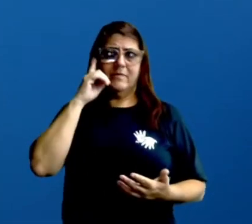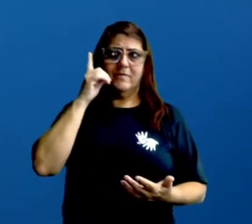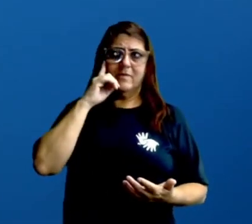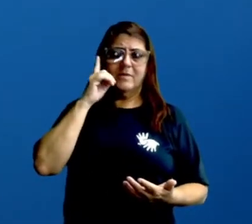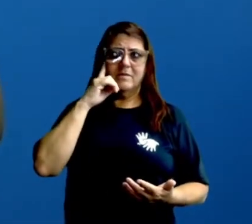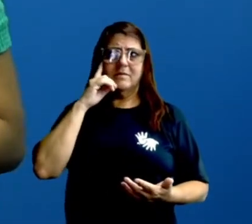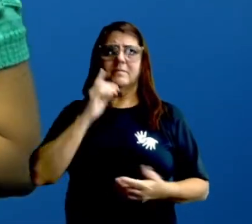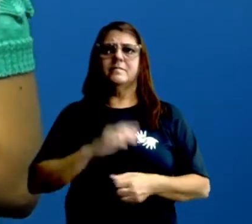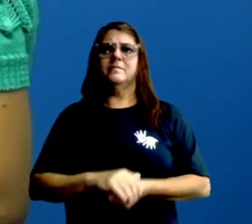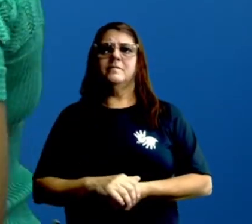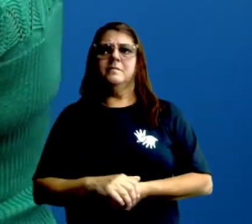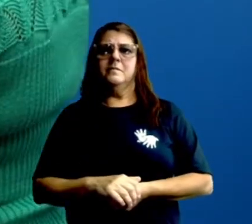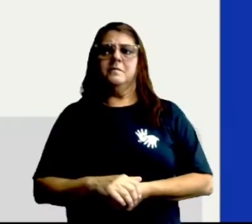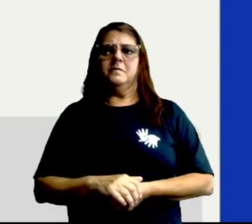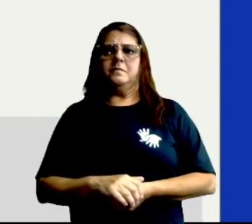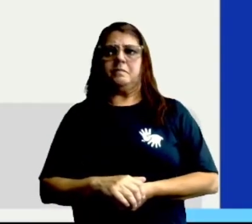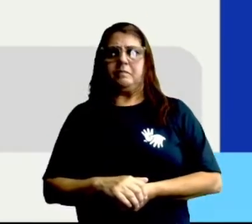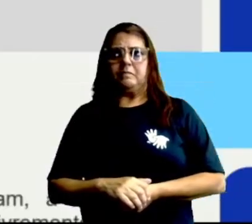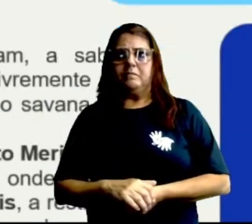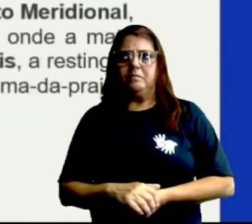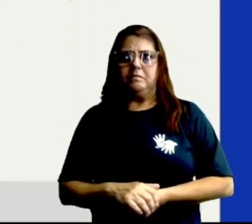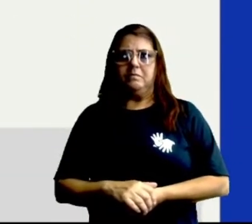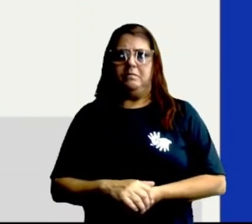vamos saber mais